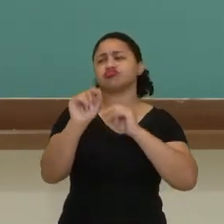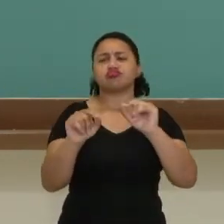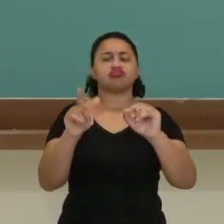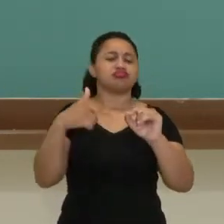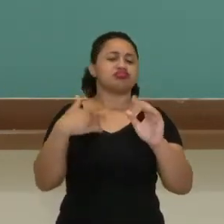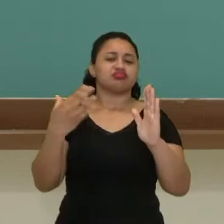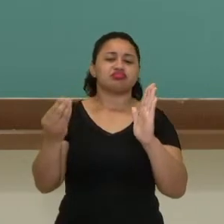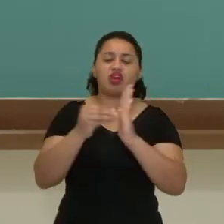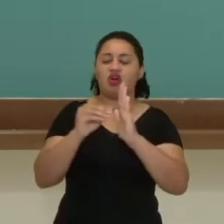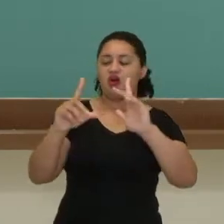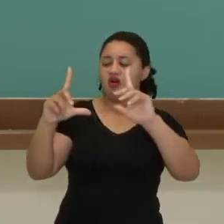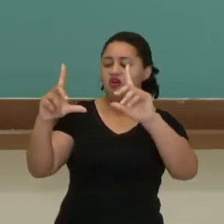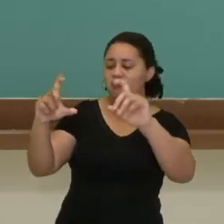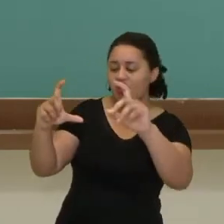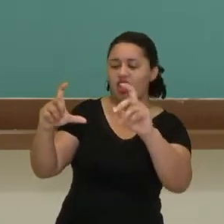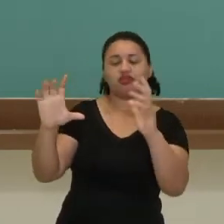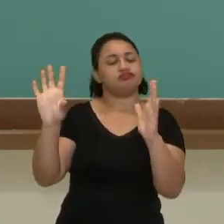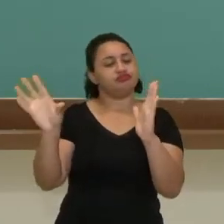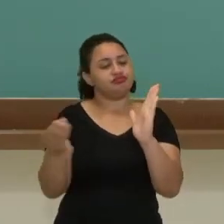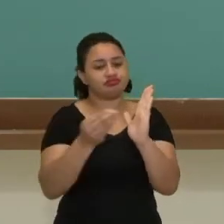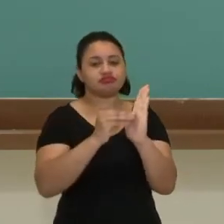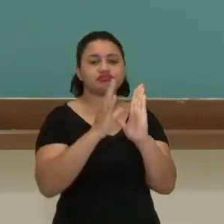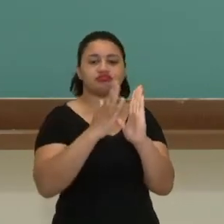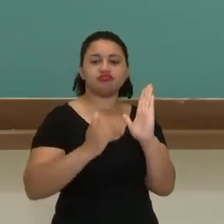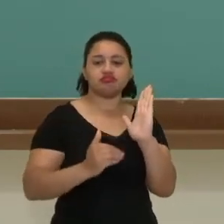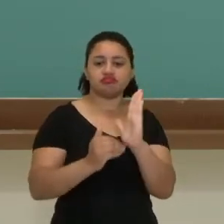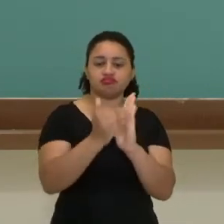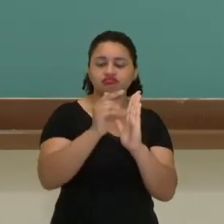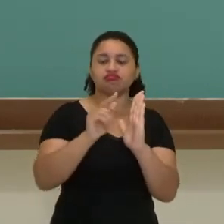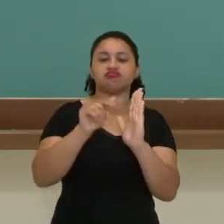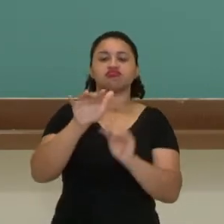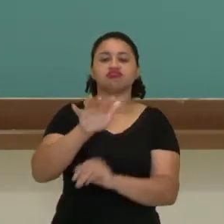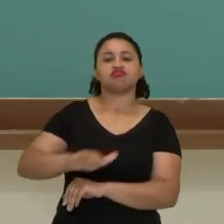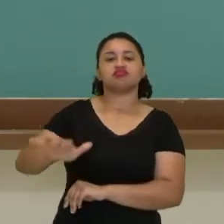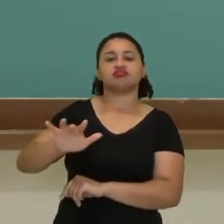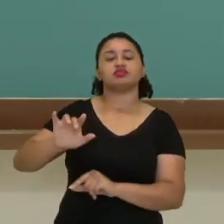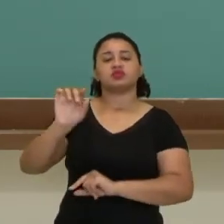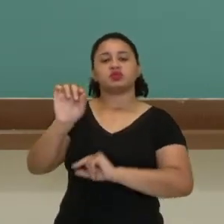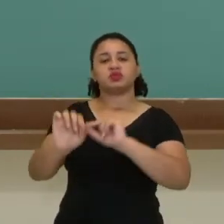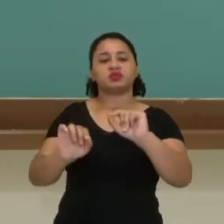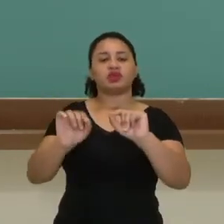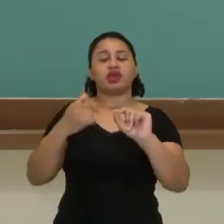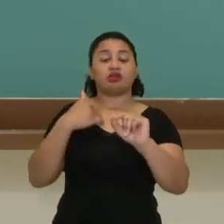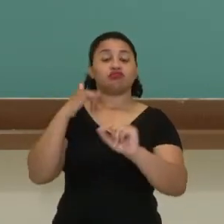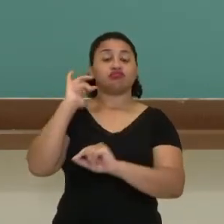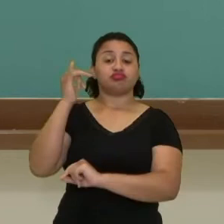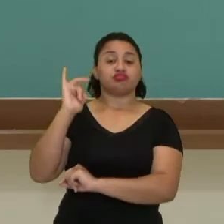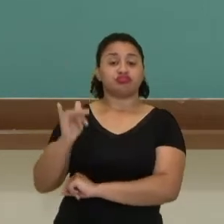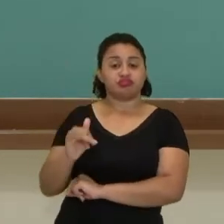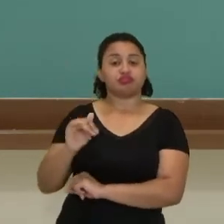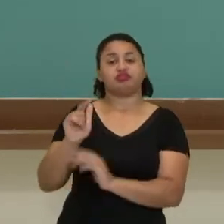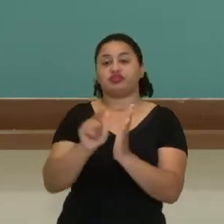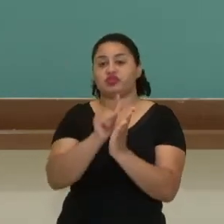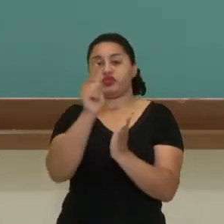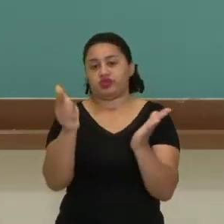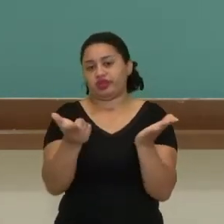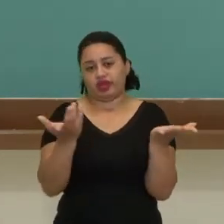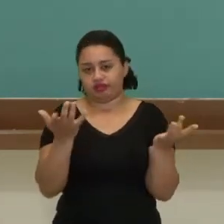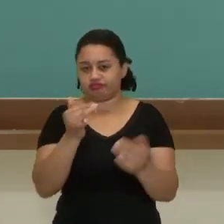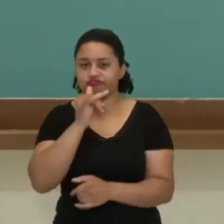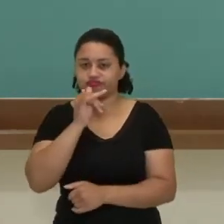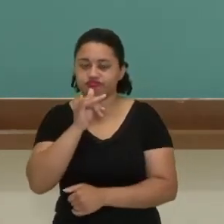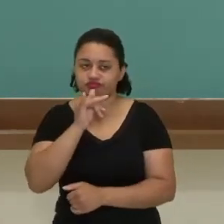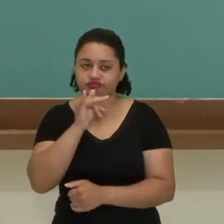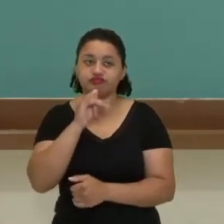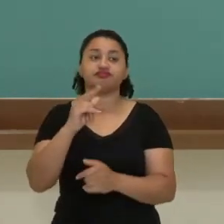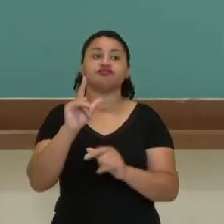registro fotográfico, né? Como se fosse uma cena narrada de um jornal, por exemplo, né? Então